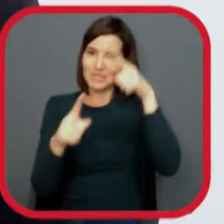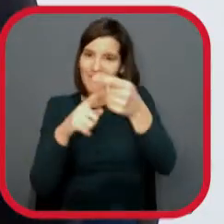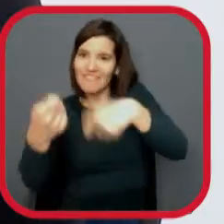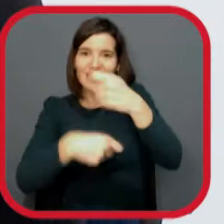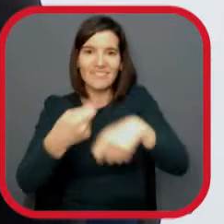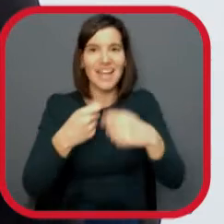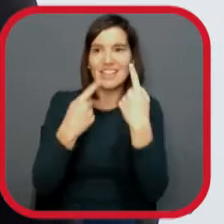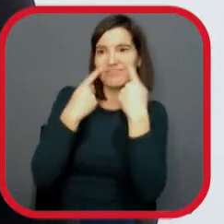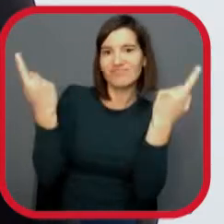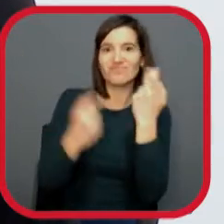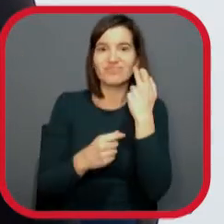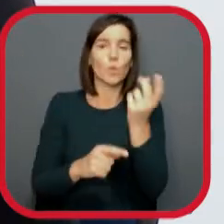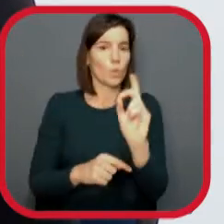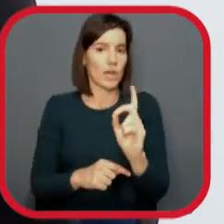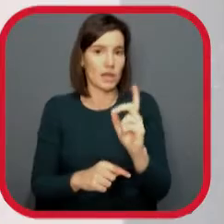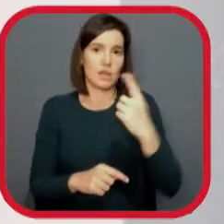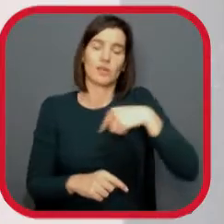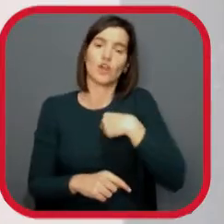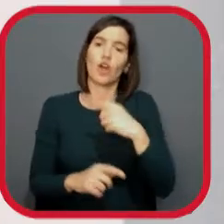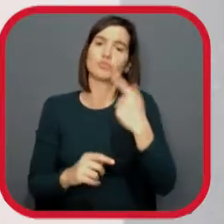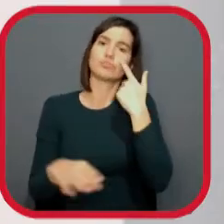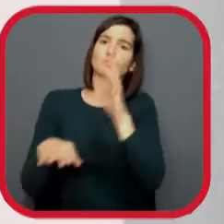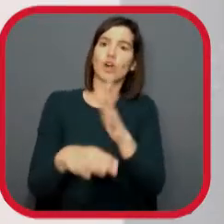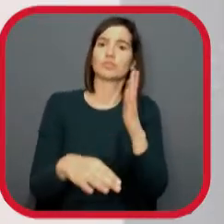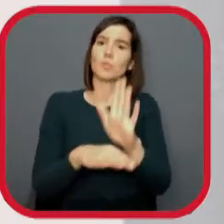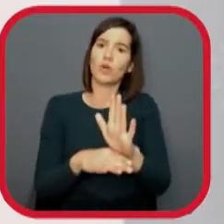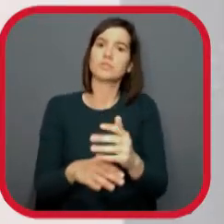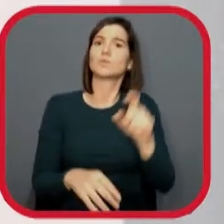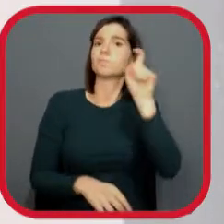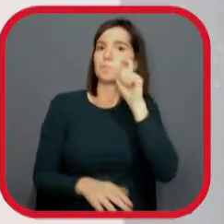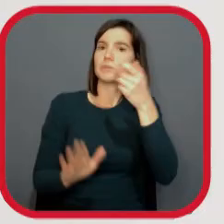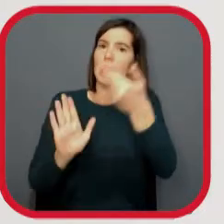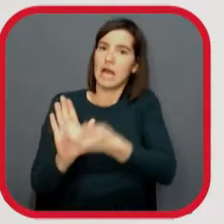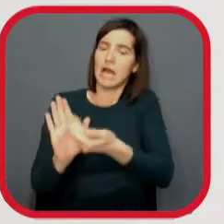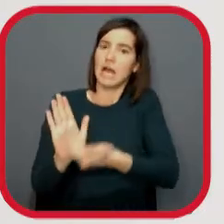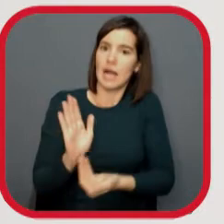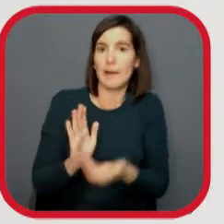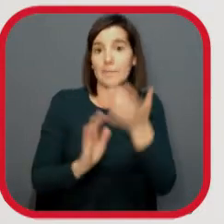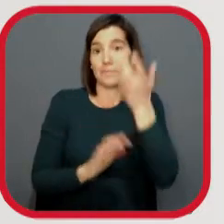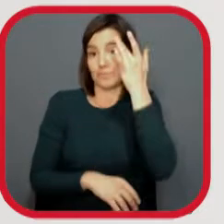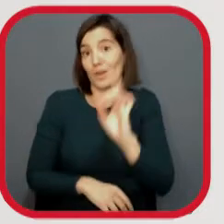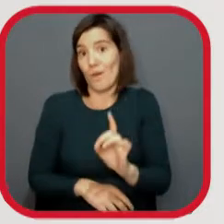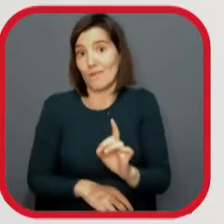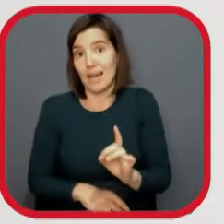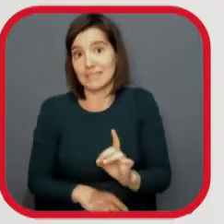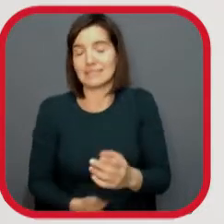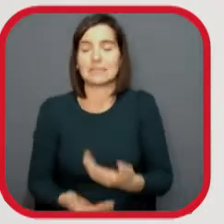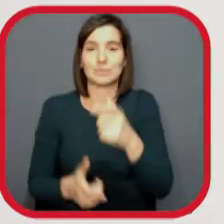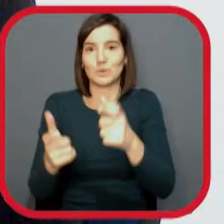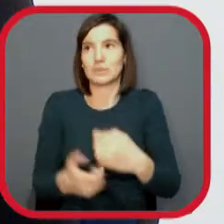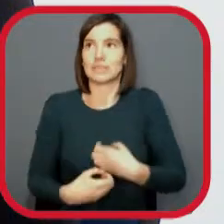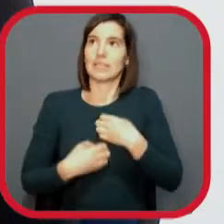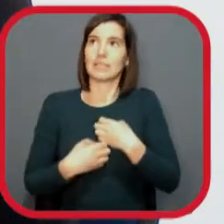comercial. O que nós tentamos expor aos cidadãos é o sentimento de segurança, que nem sempre é fácil conseguir